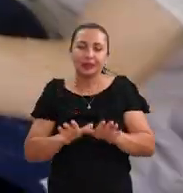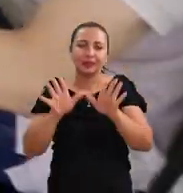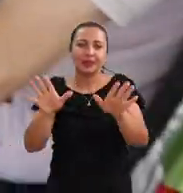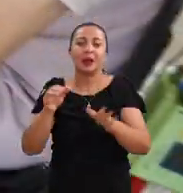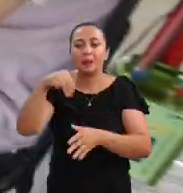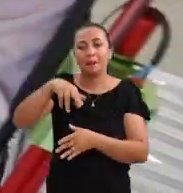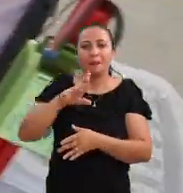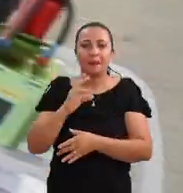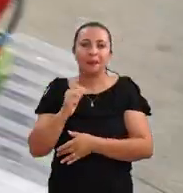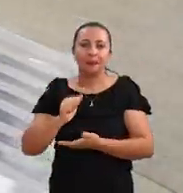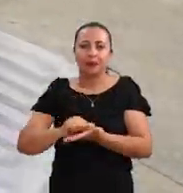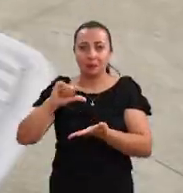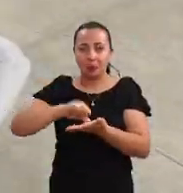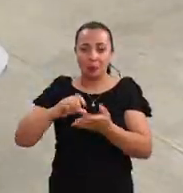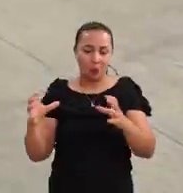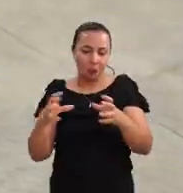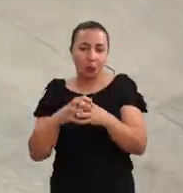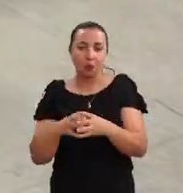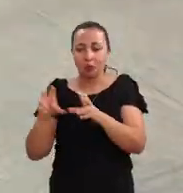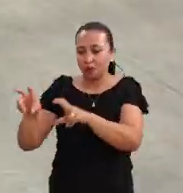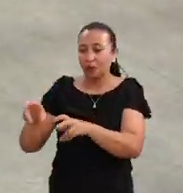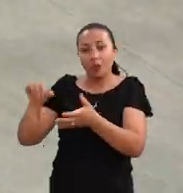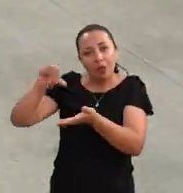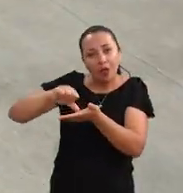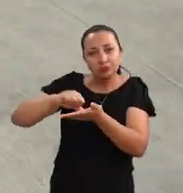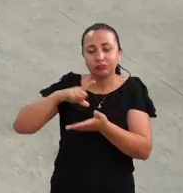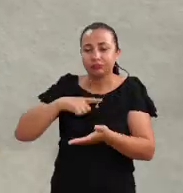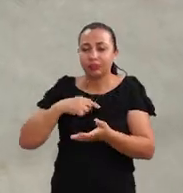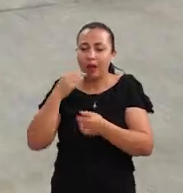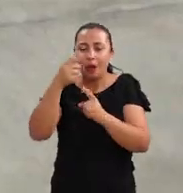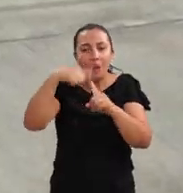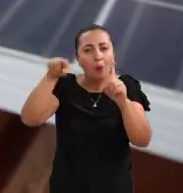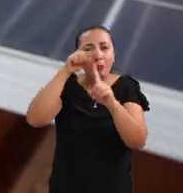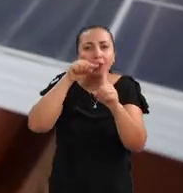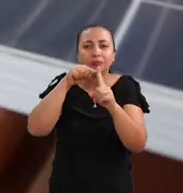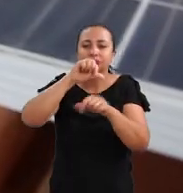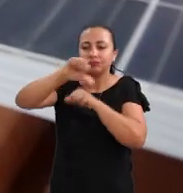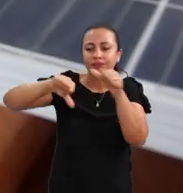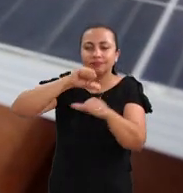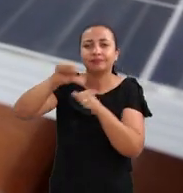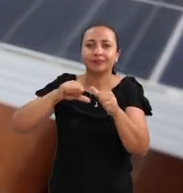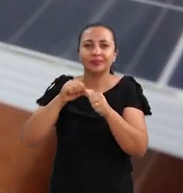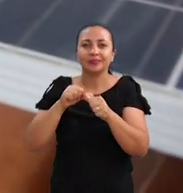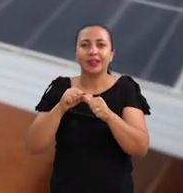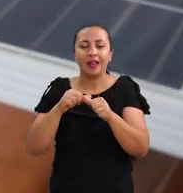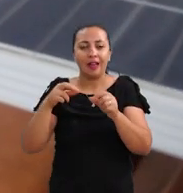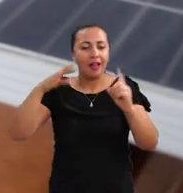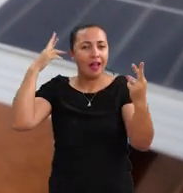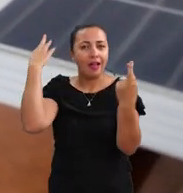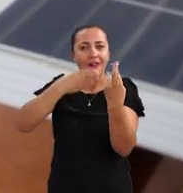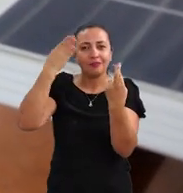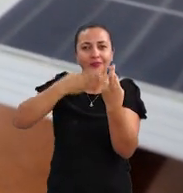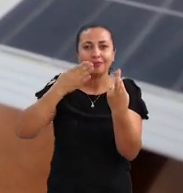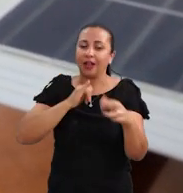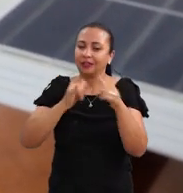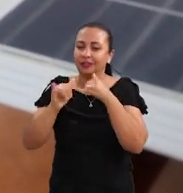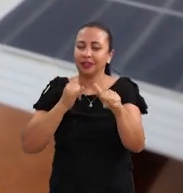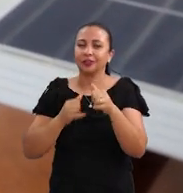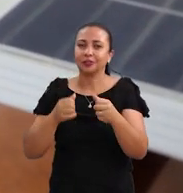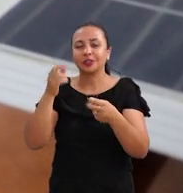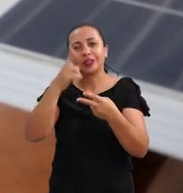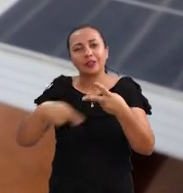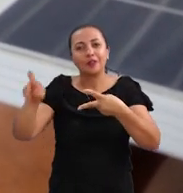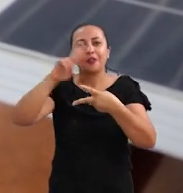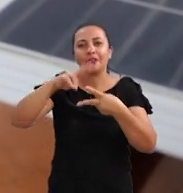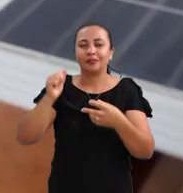no IFCE de Maracanaú. A equipe do campus tem o objetivo de transformar a unidade em referência em